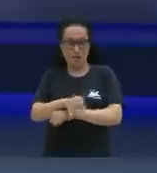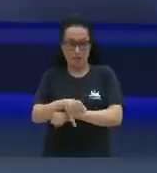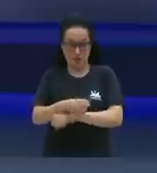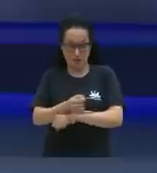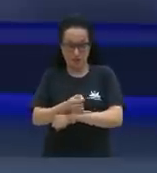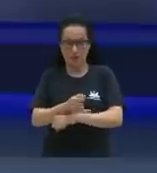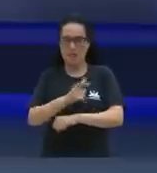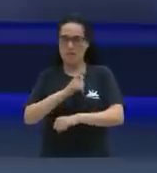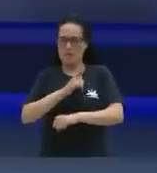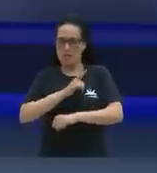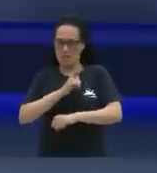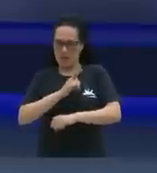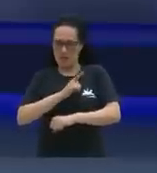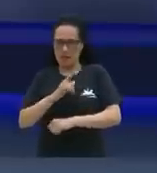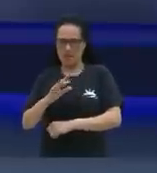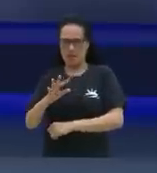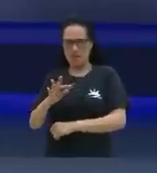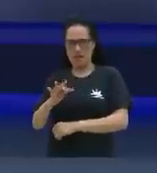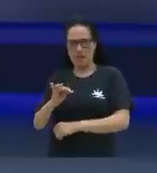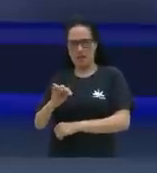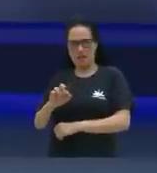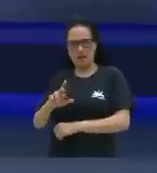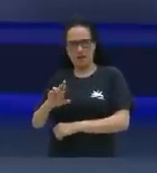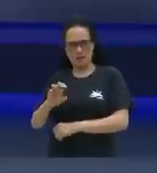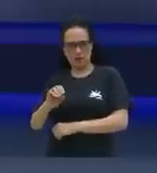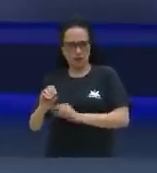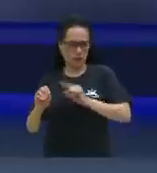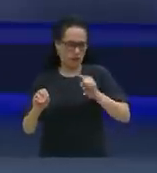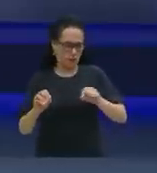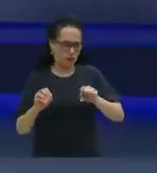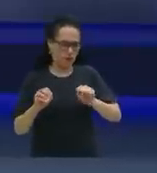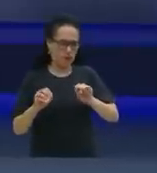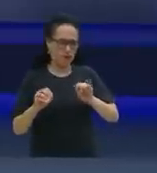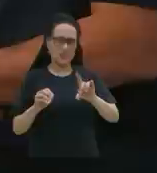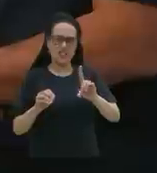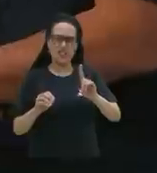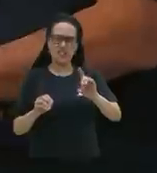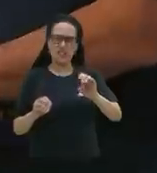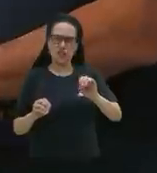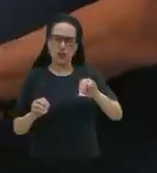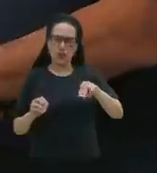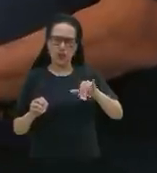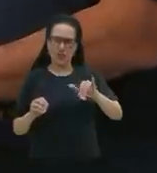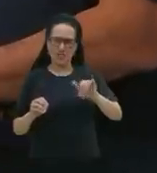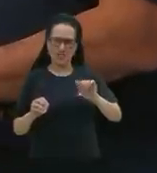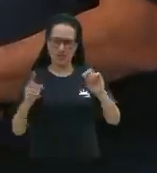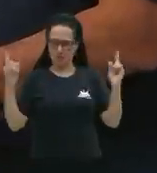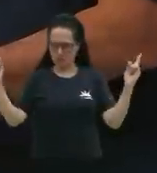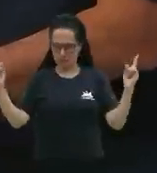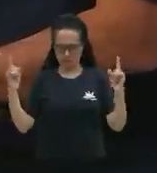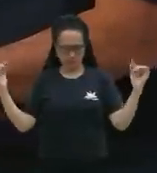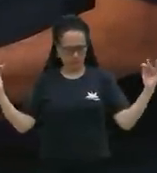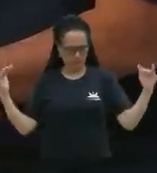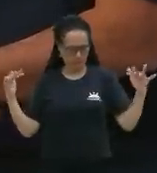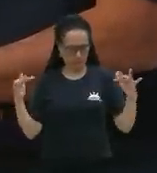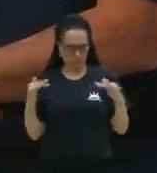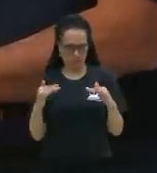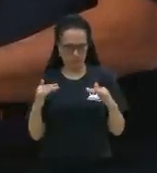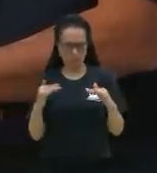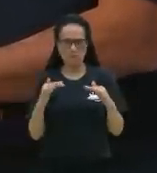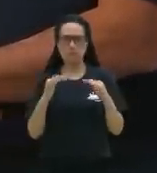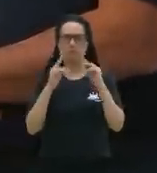Tiro e Sidônia, que tinham vindo para ouvi-lo e ser curado de suas